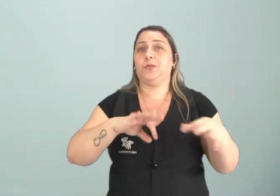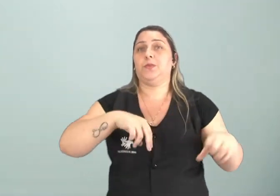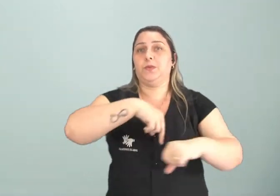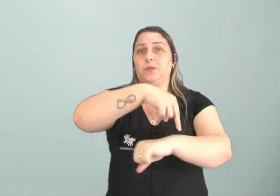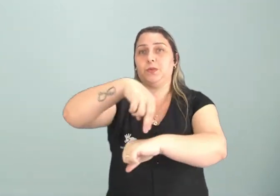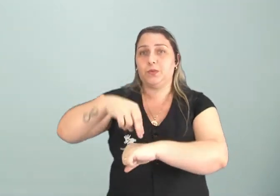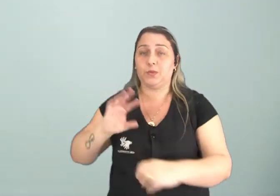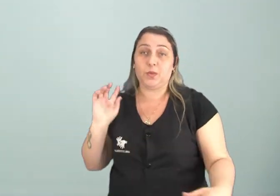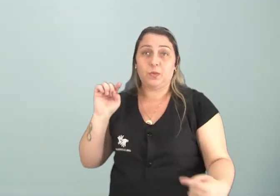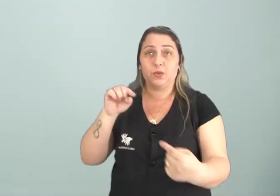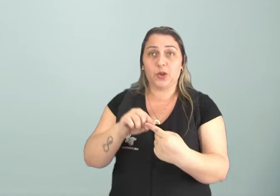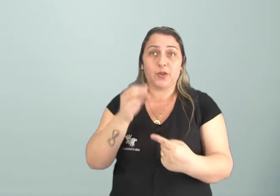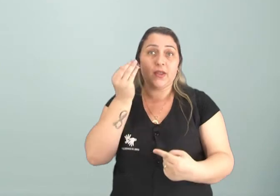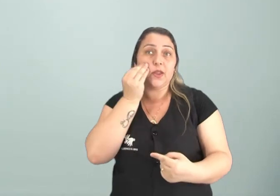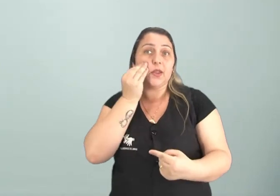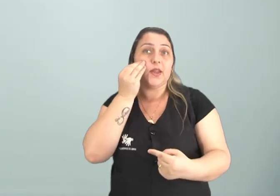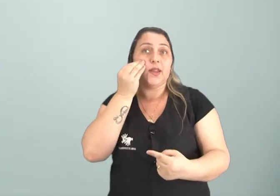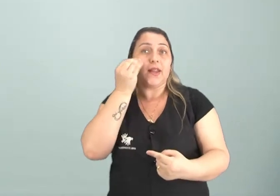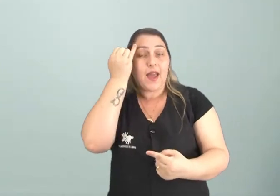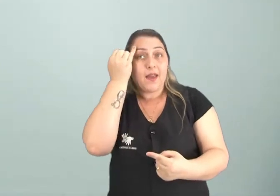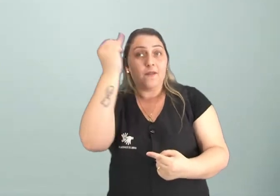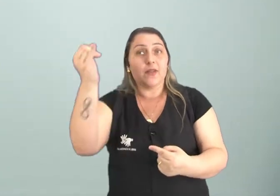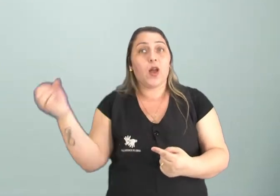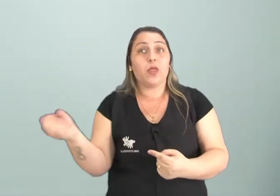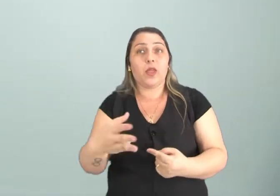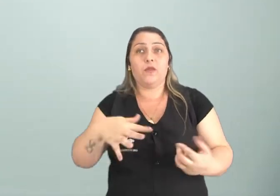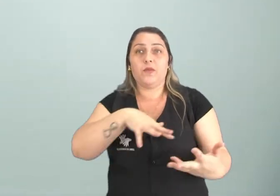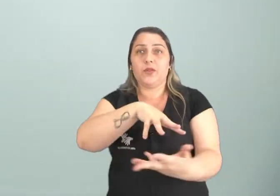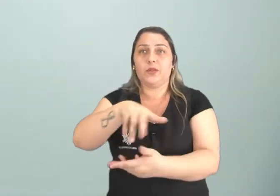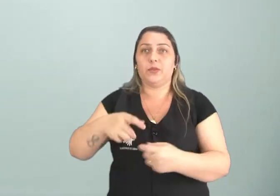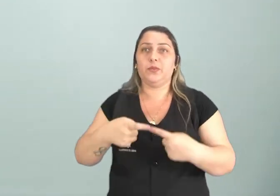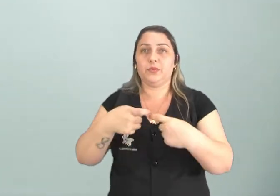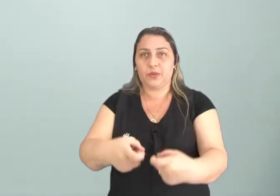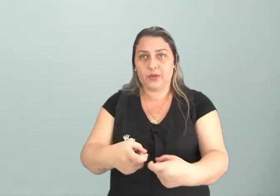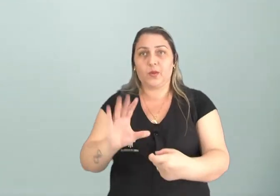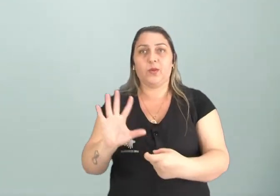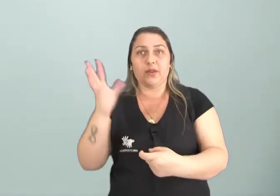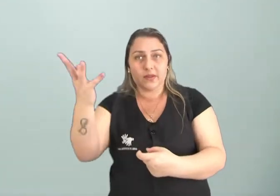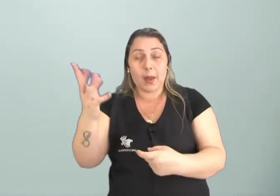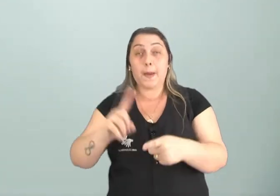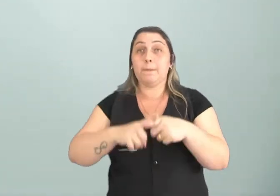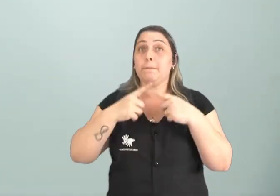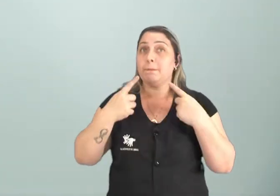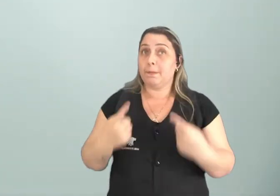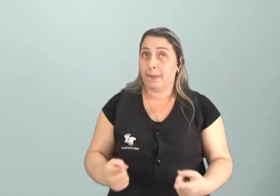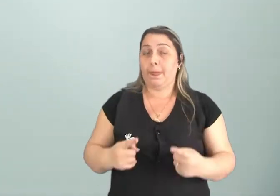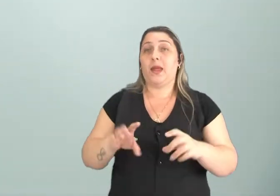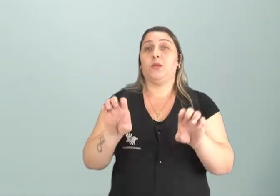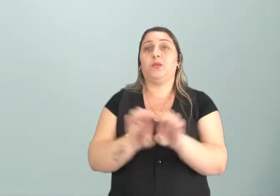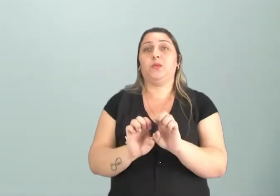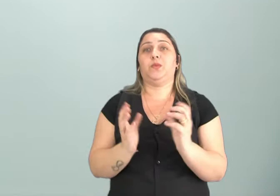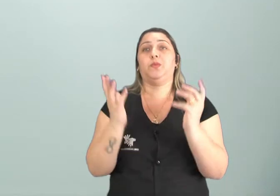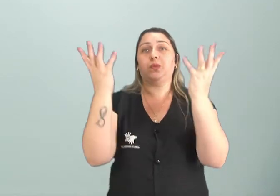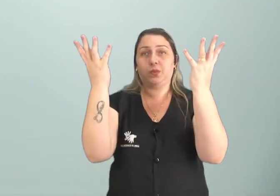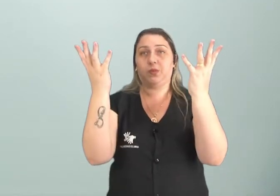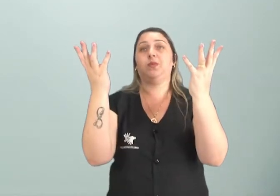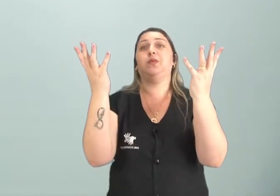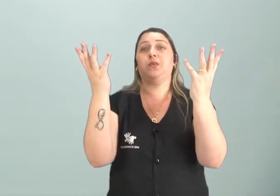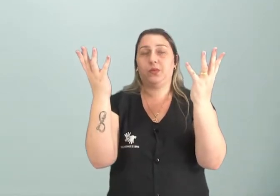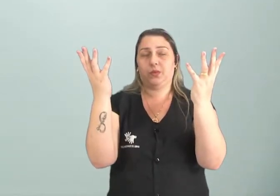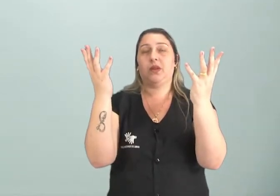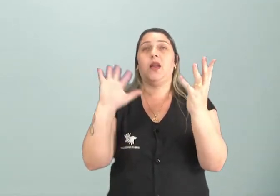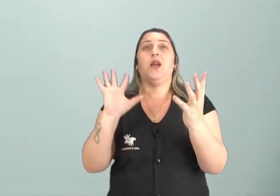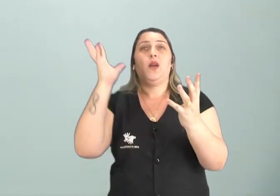nesse objetivo de tentar impedir que uma nova guerra viesse a acontecer. Mas aí com os eventos da Segunda Guerra Mundial, com